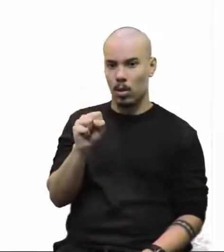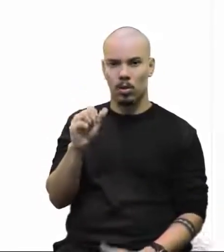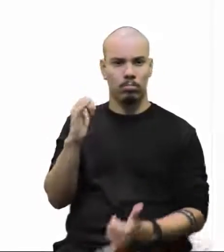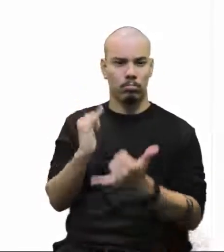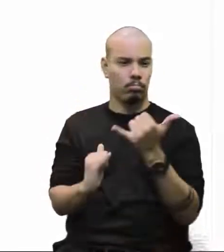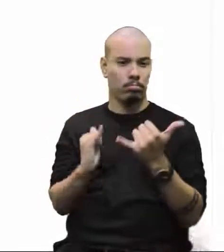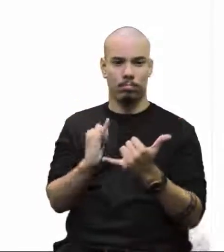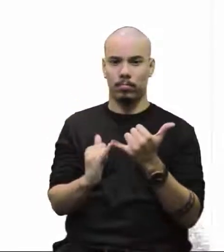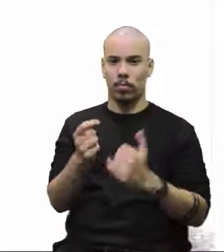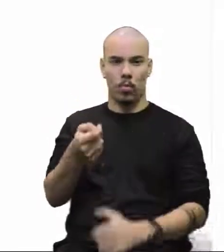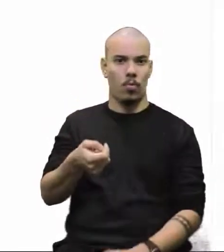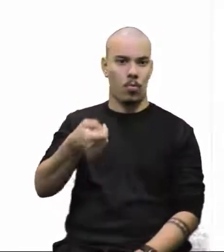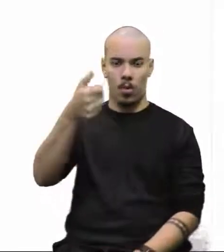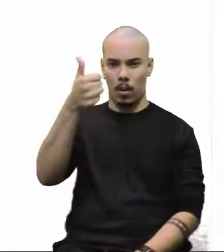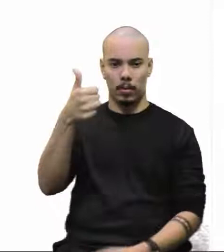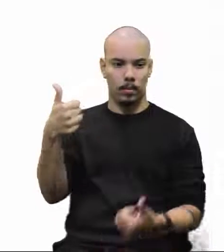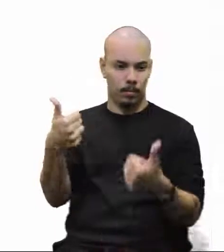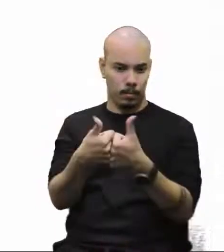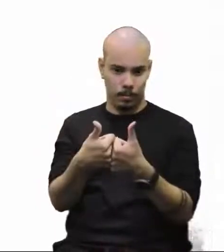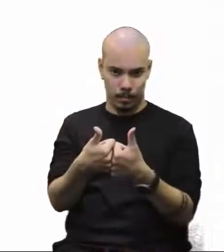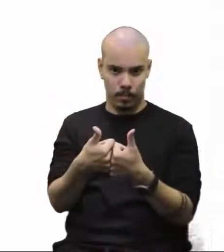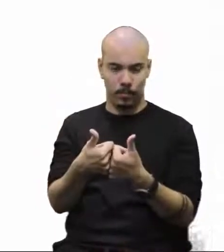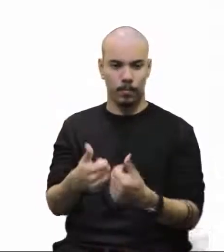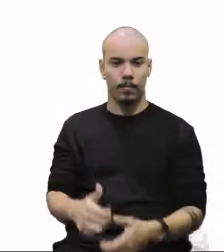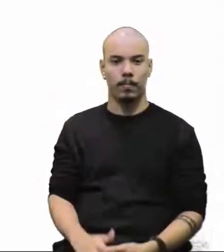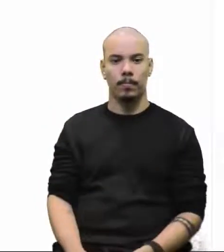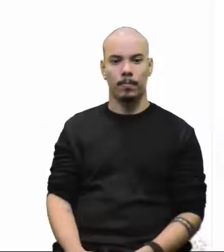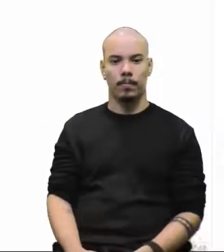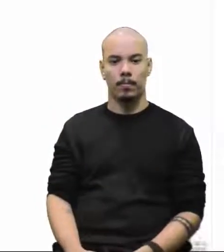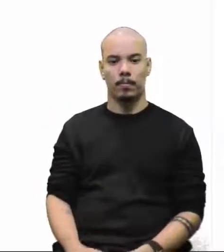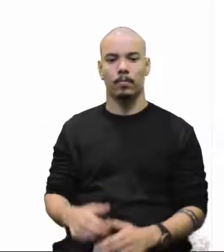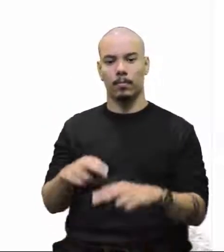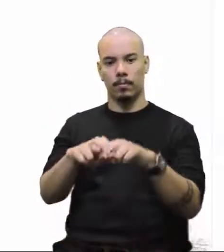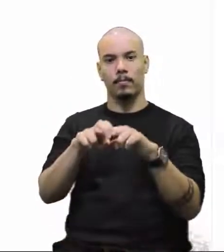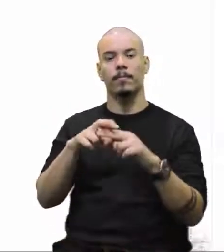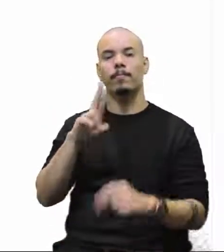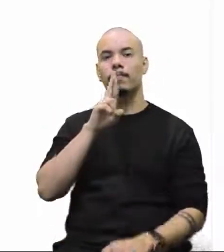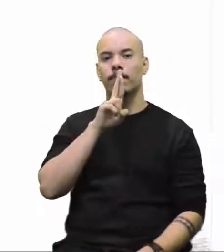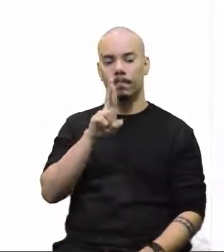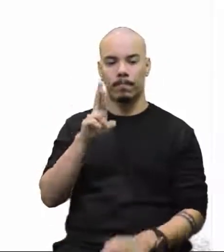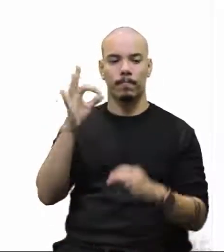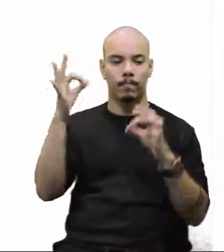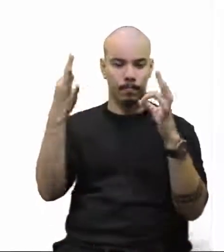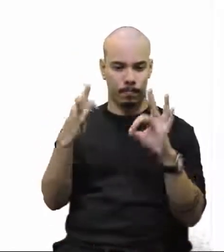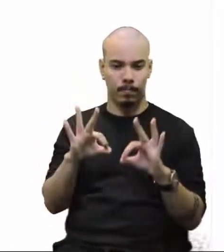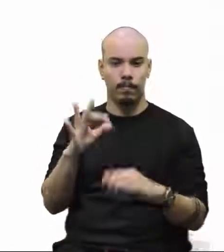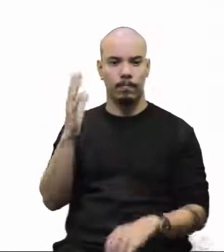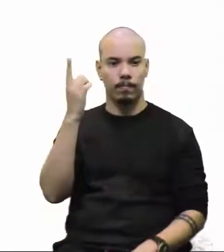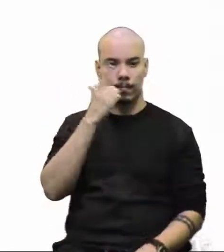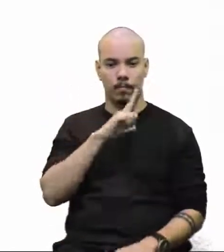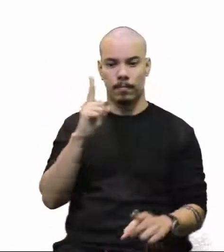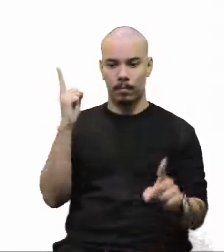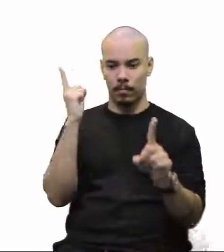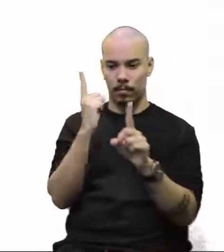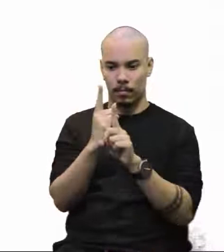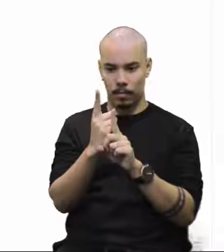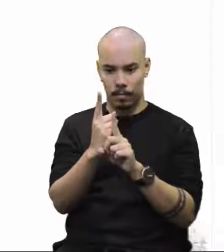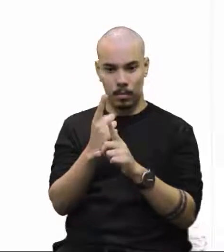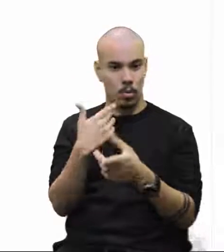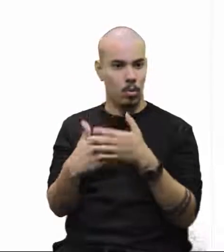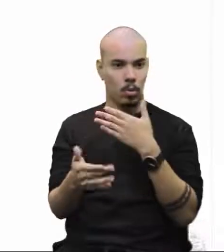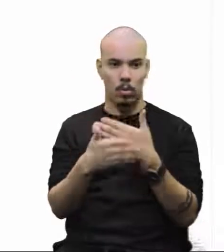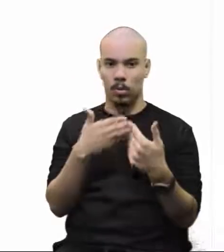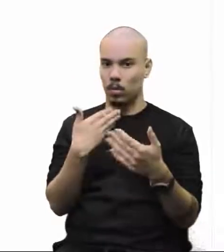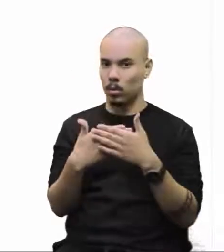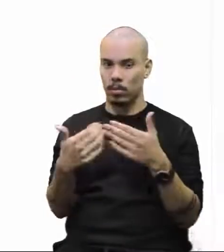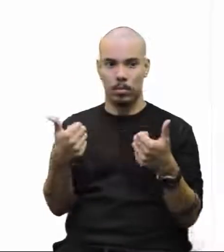140. 1,4 é o mais mesmo, próximo possível. Então, esse resultado aí, com certeza você vai achar, com qualquer